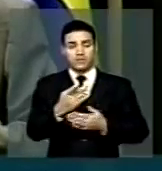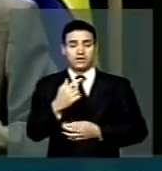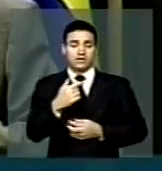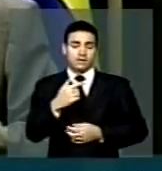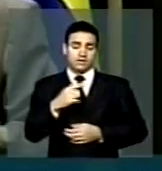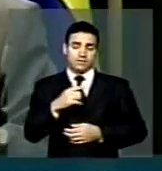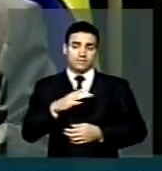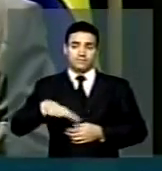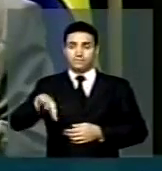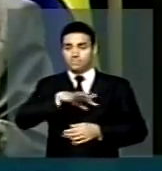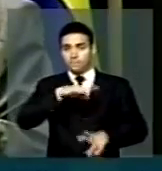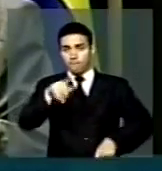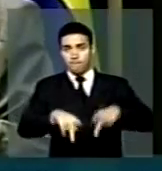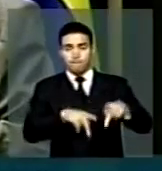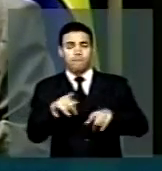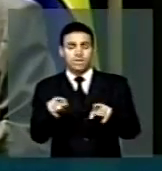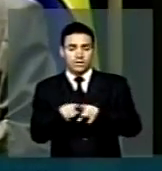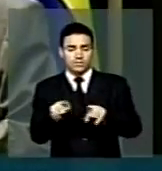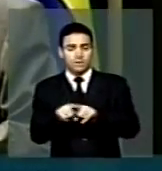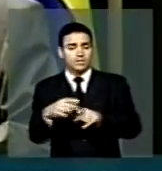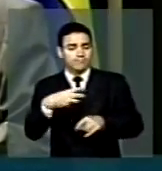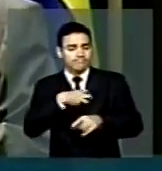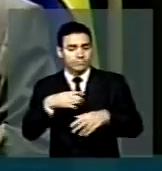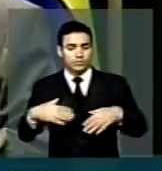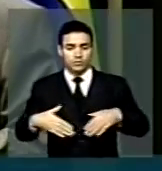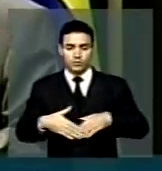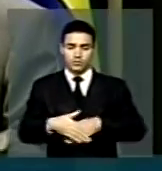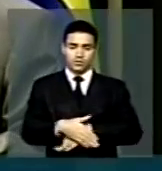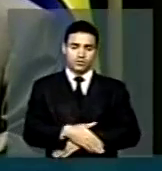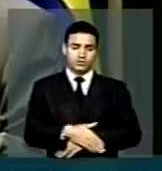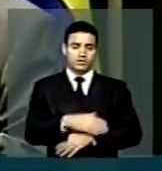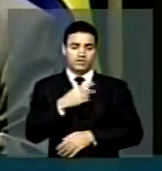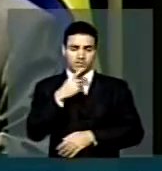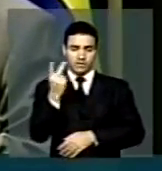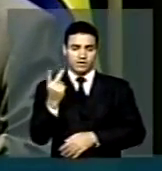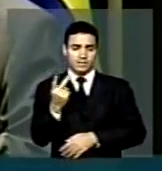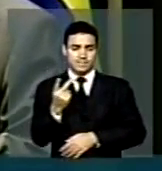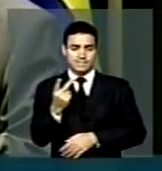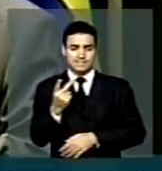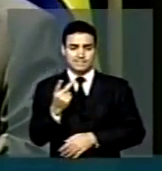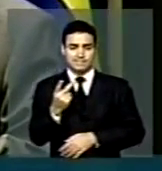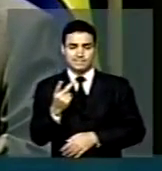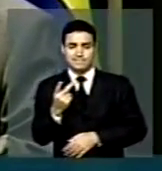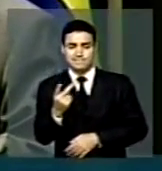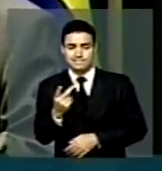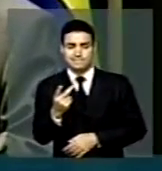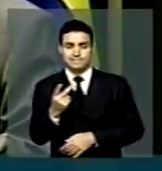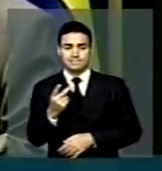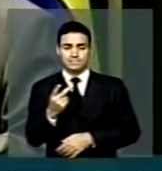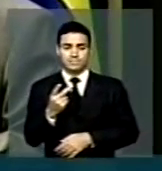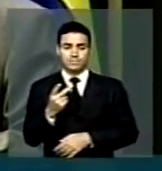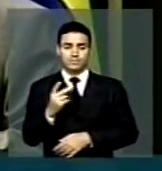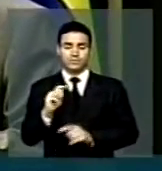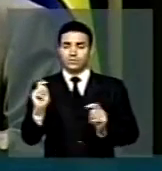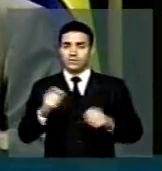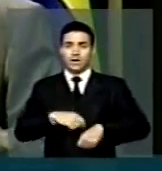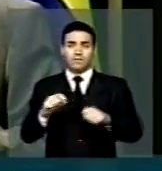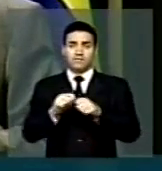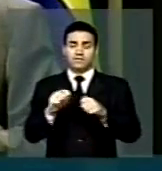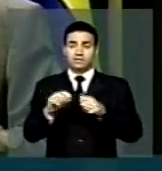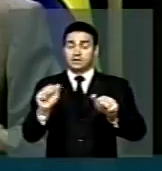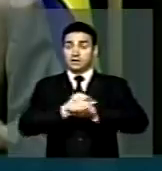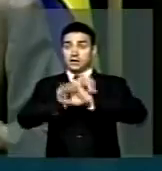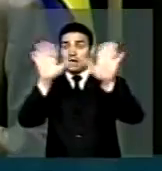lhes dizer, também com humildade, que nem sempre se pode fazer o que se vê com clareza como o